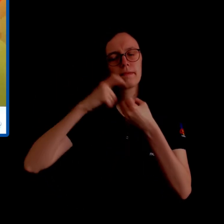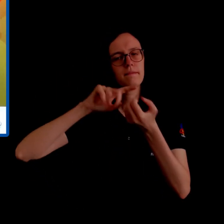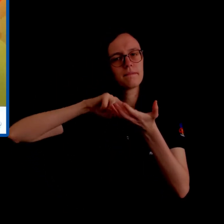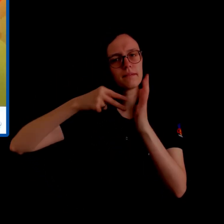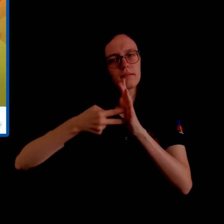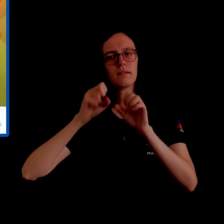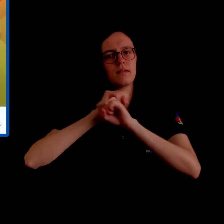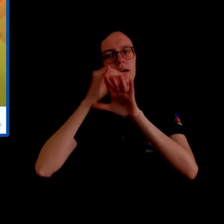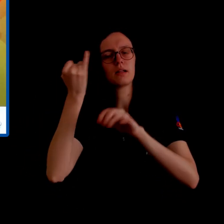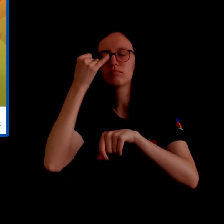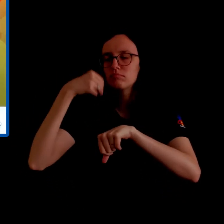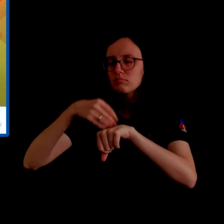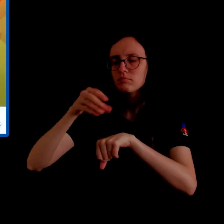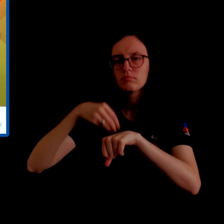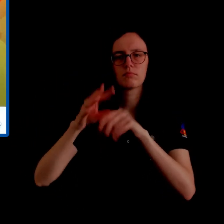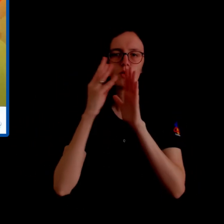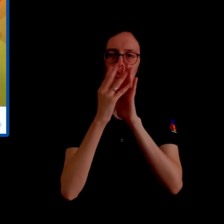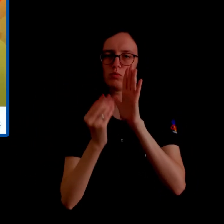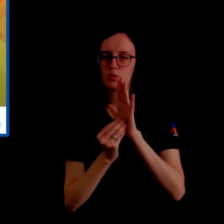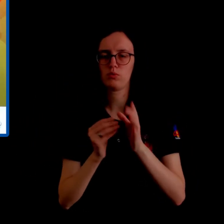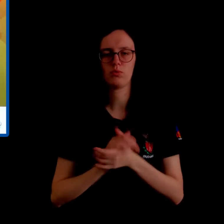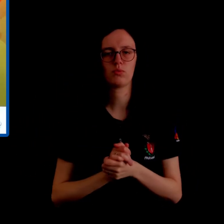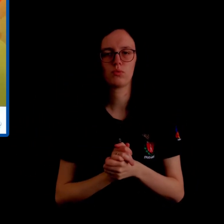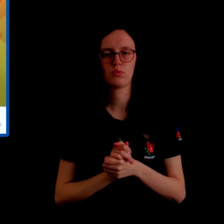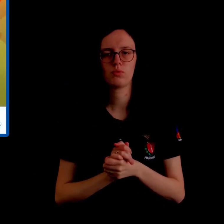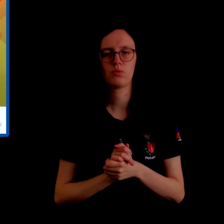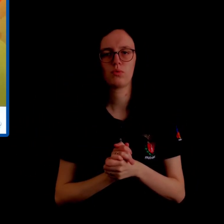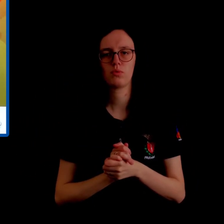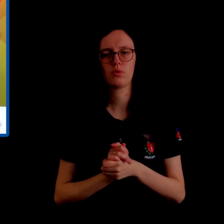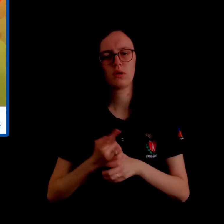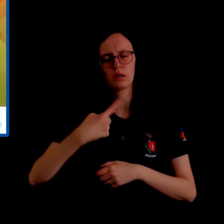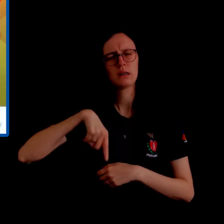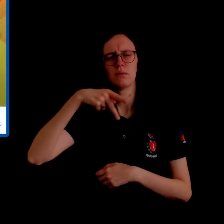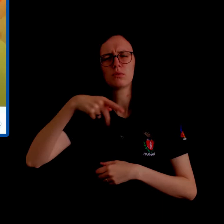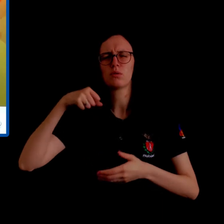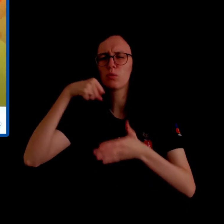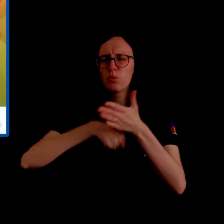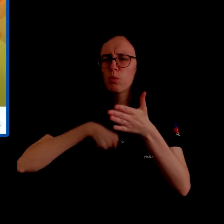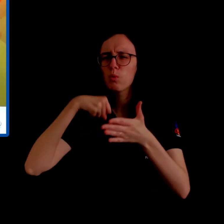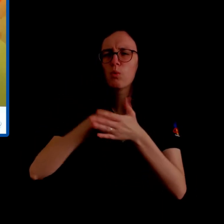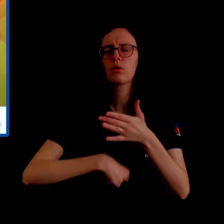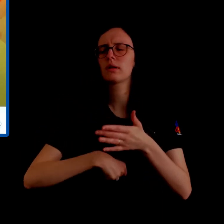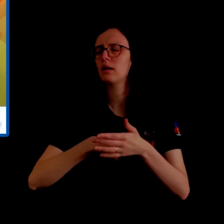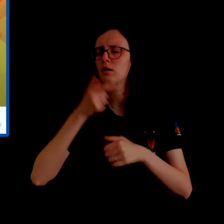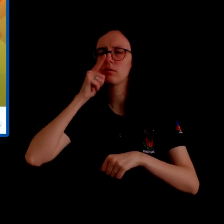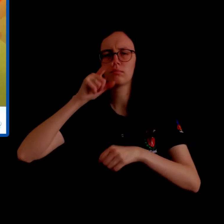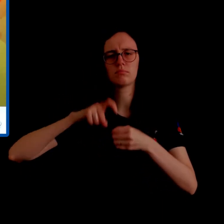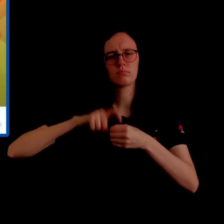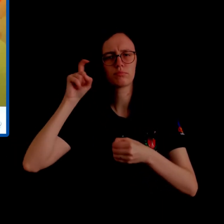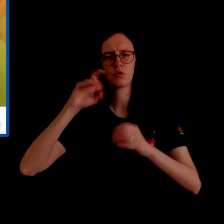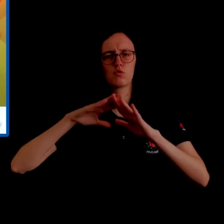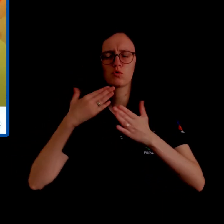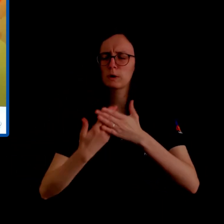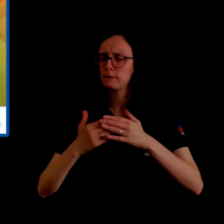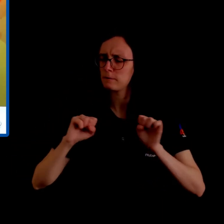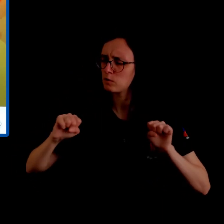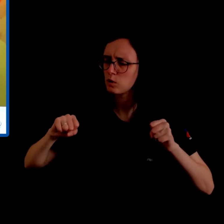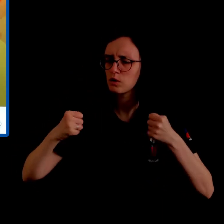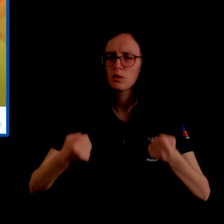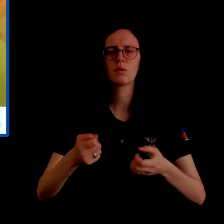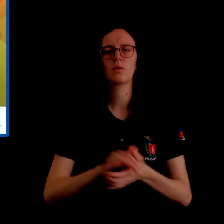desse conteúdo. Não é isso que nós, enquanto professores, lutamos por uma autonomia na escola, por